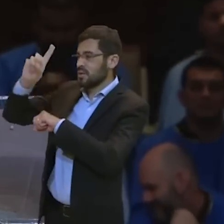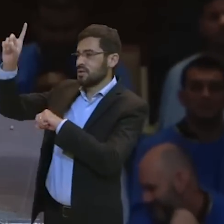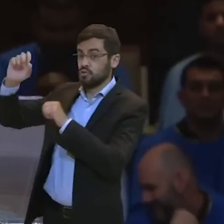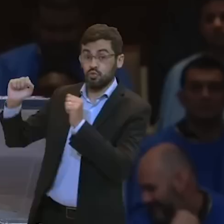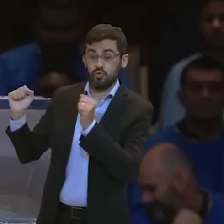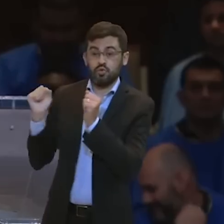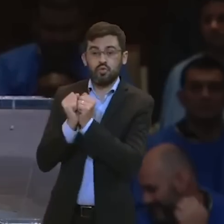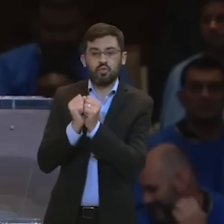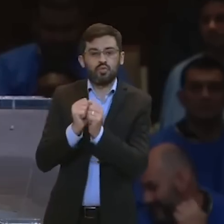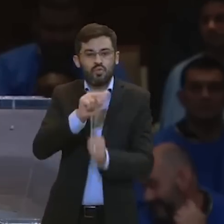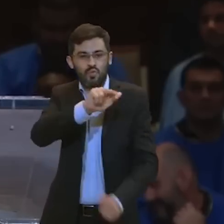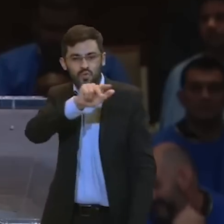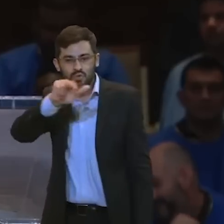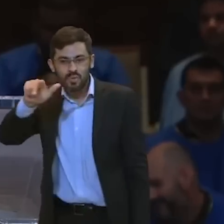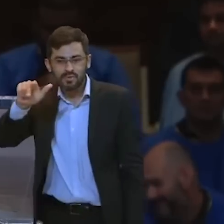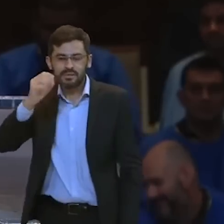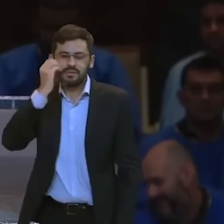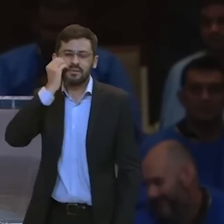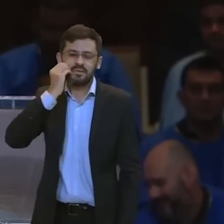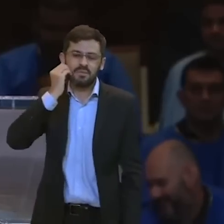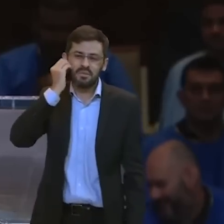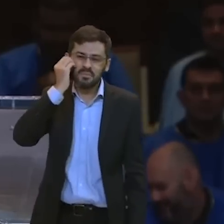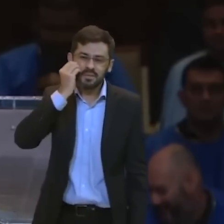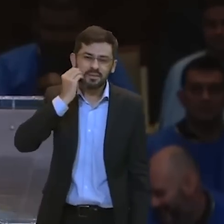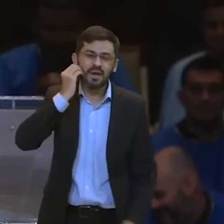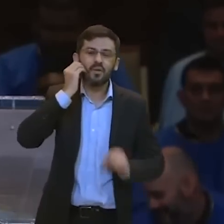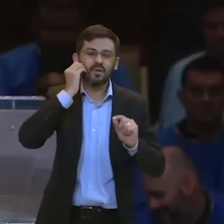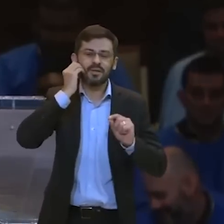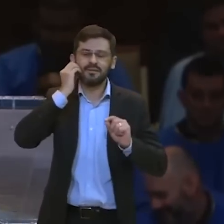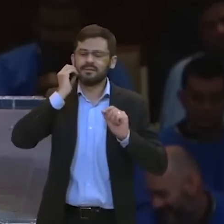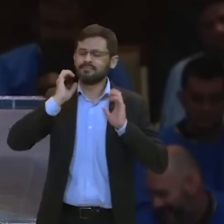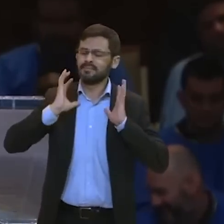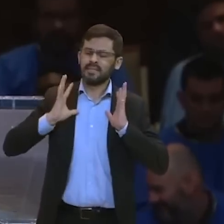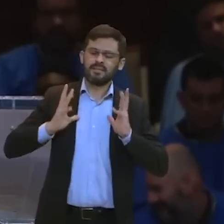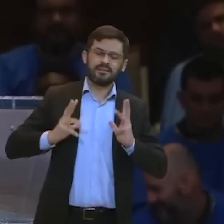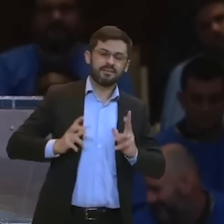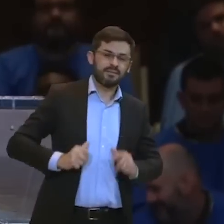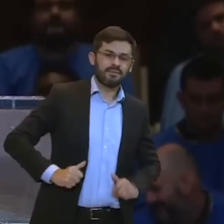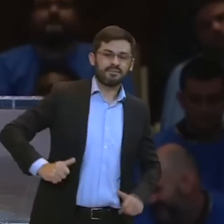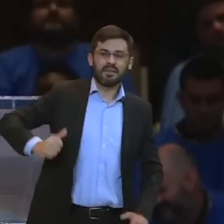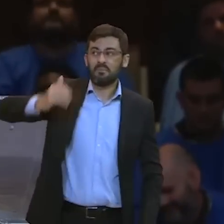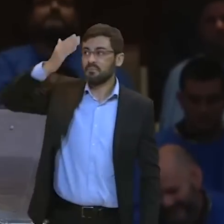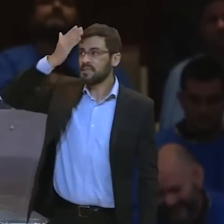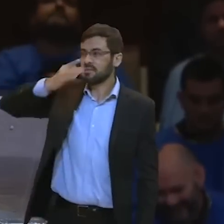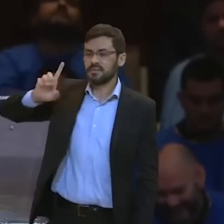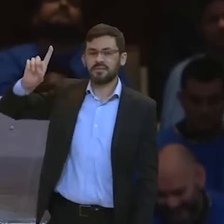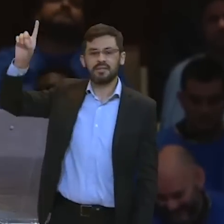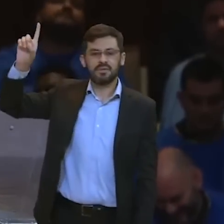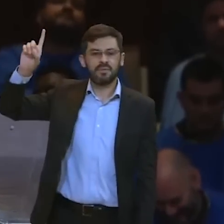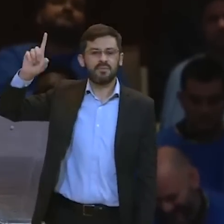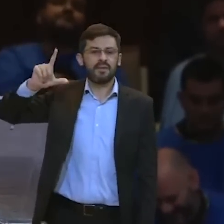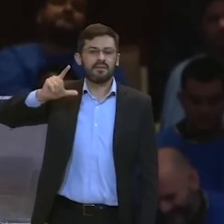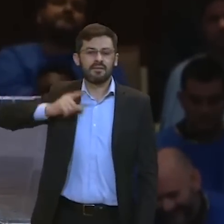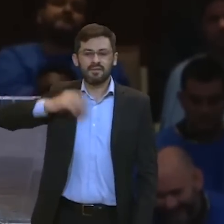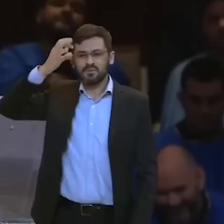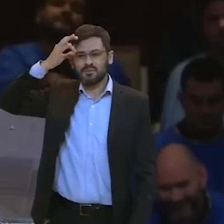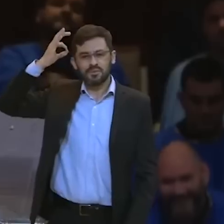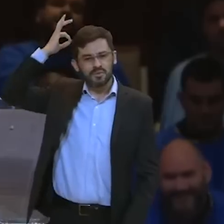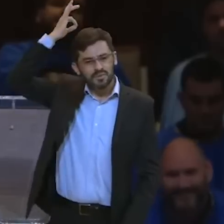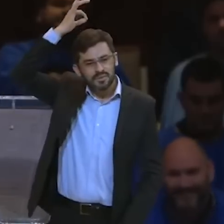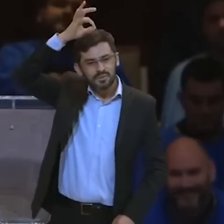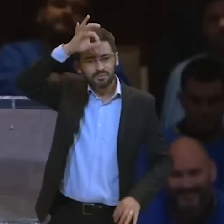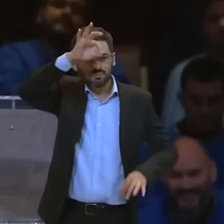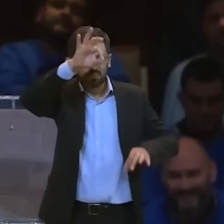irmãos, desfrutar da santa presença, vivenciar um mover do